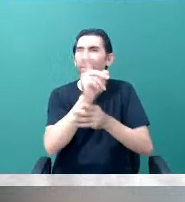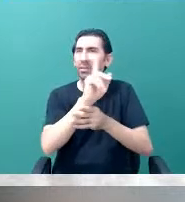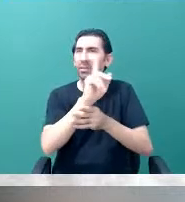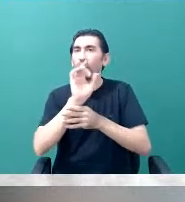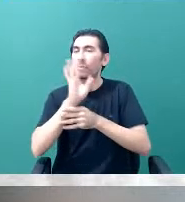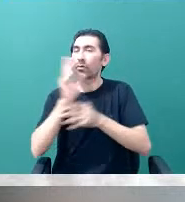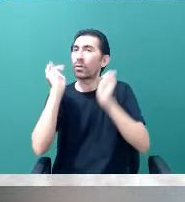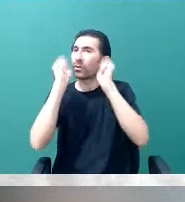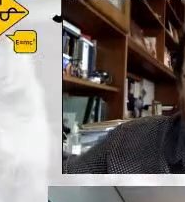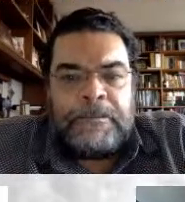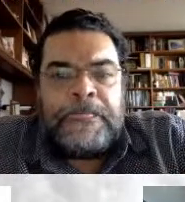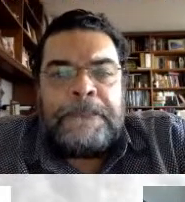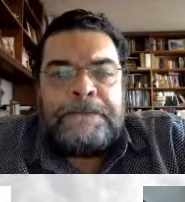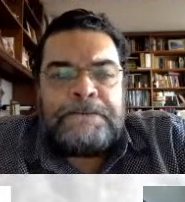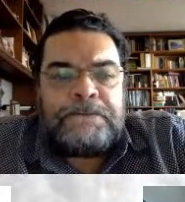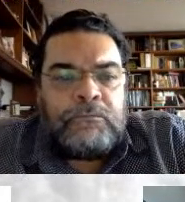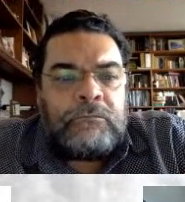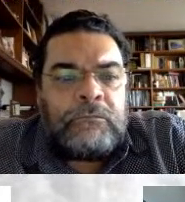individualmente.